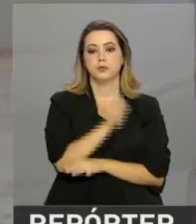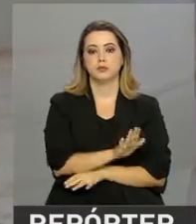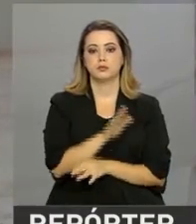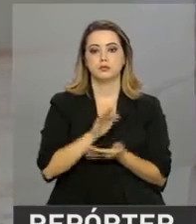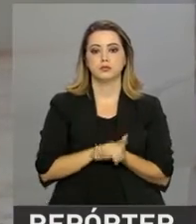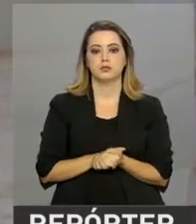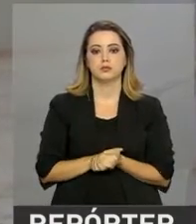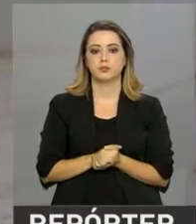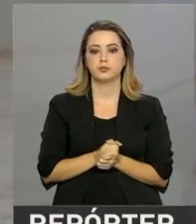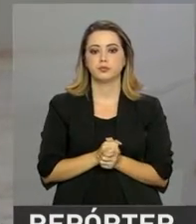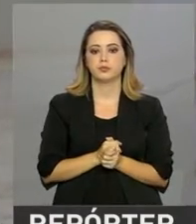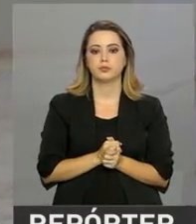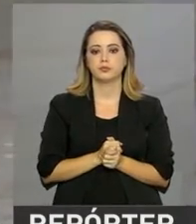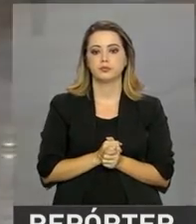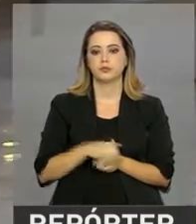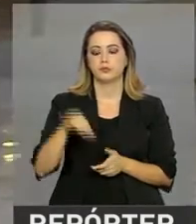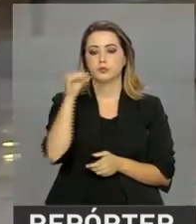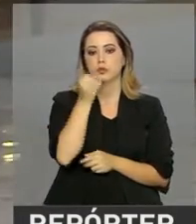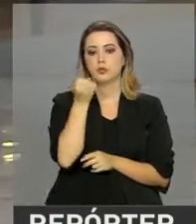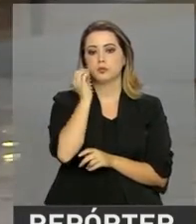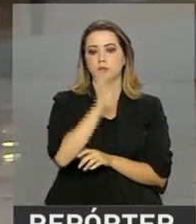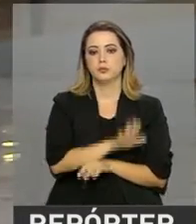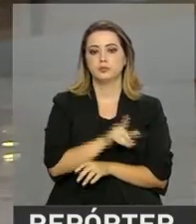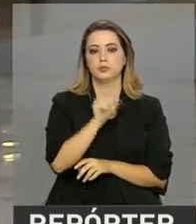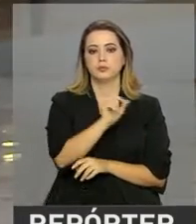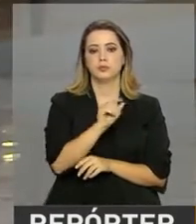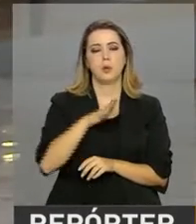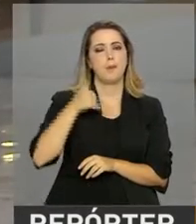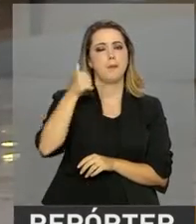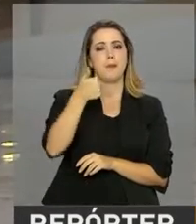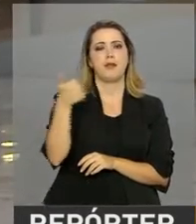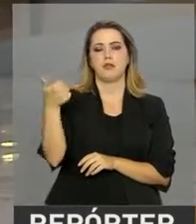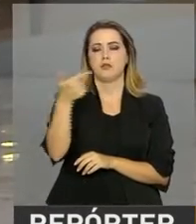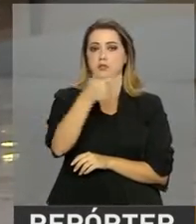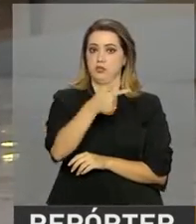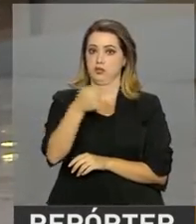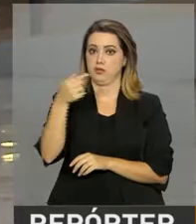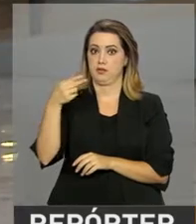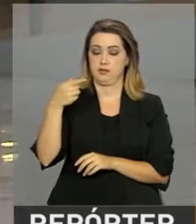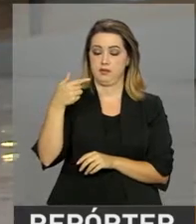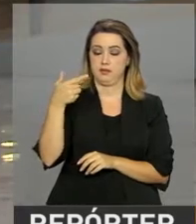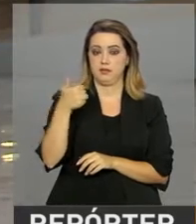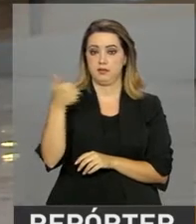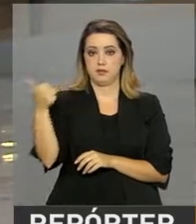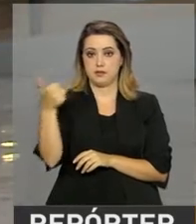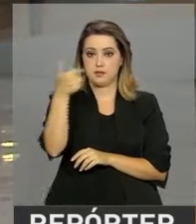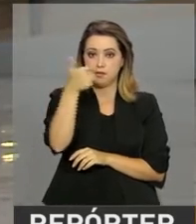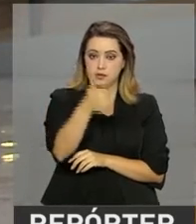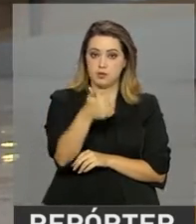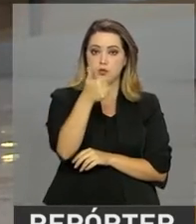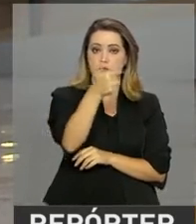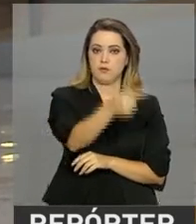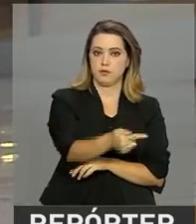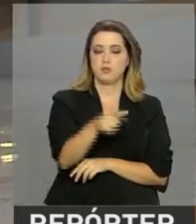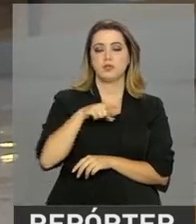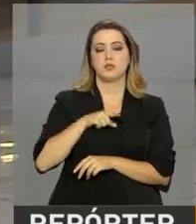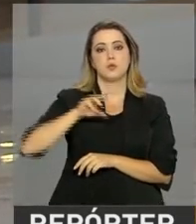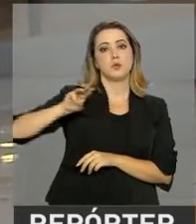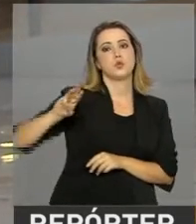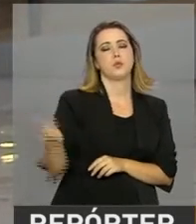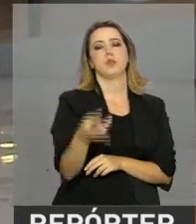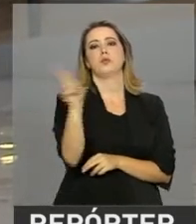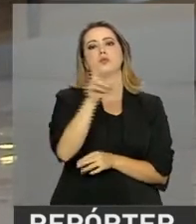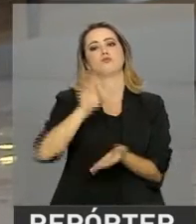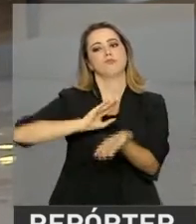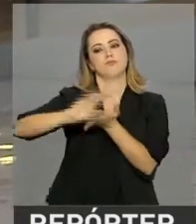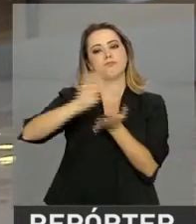Paulo. Boa tarde, Zé Luiz. São pouco mais de 127 milhões de reais destinados ao Programa Nacional de Acesso